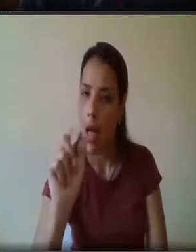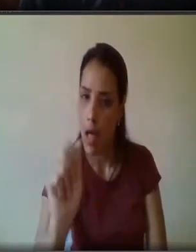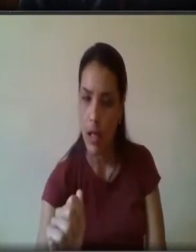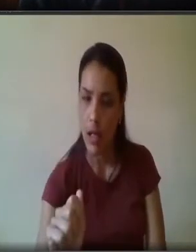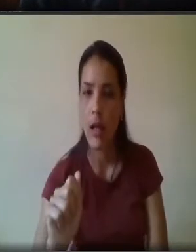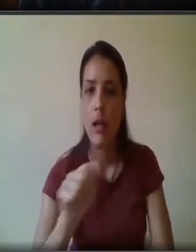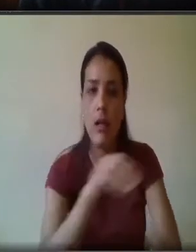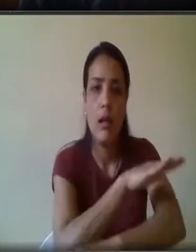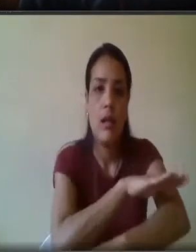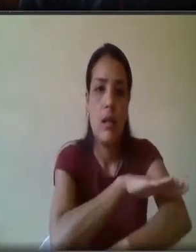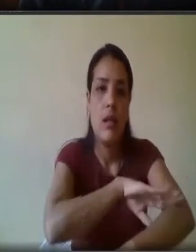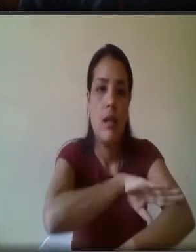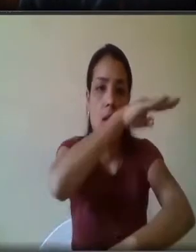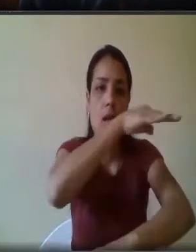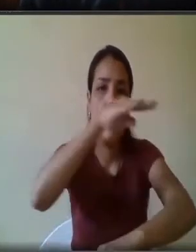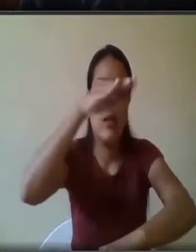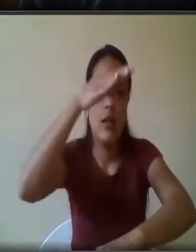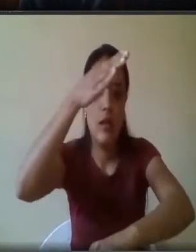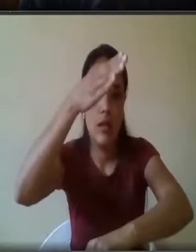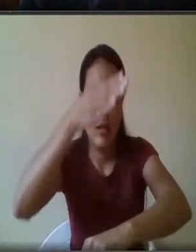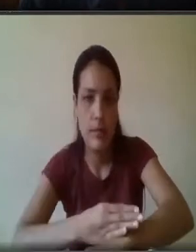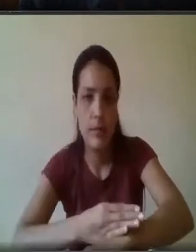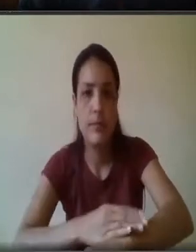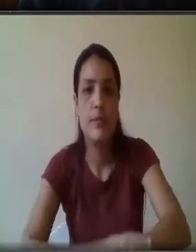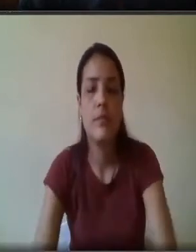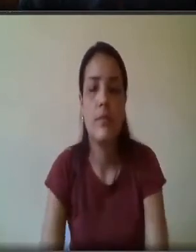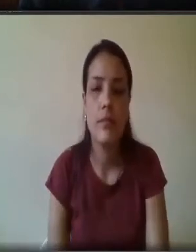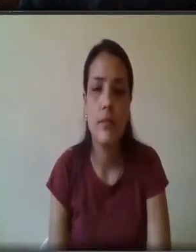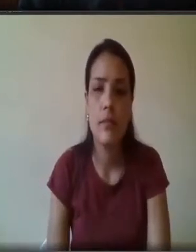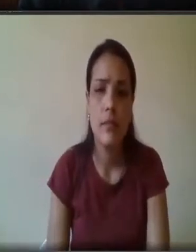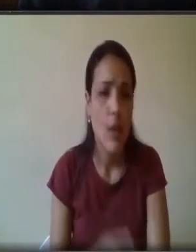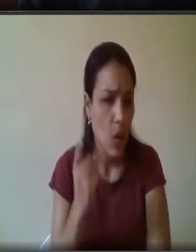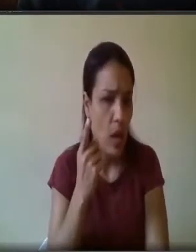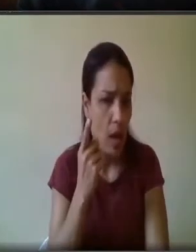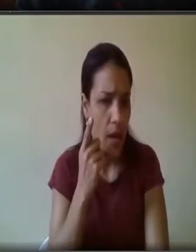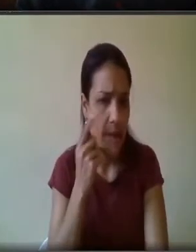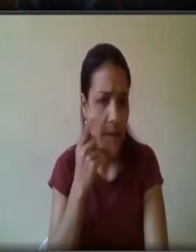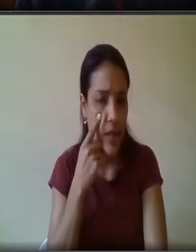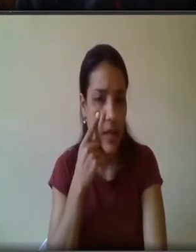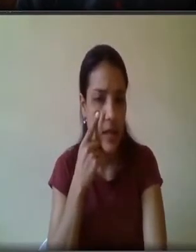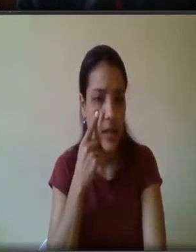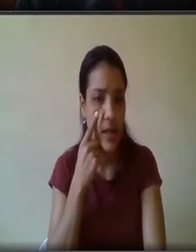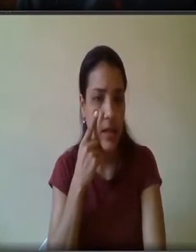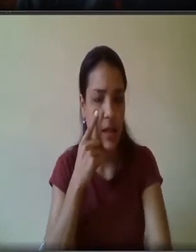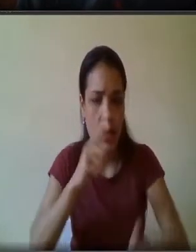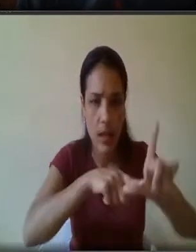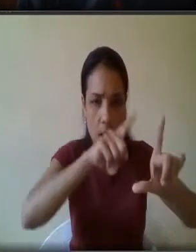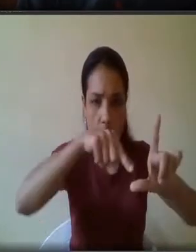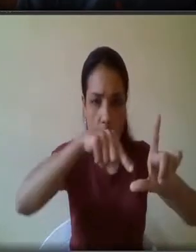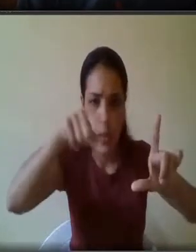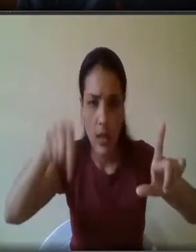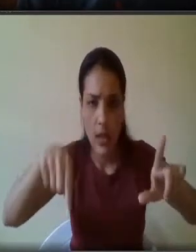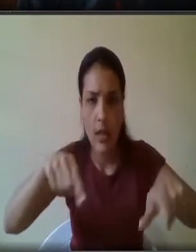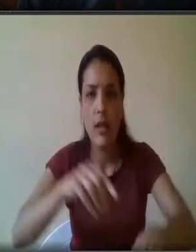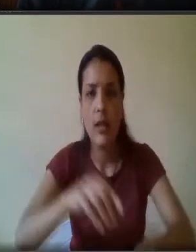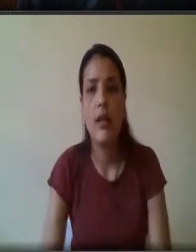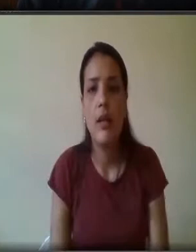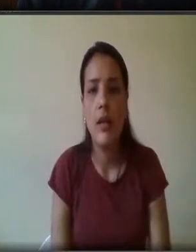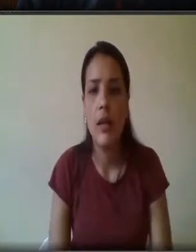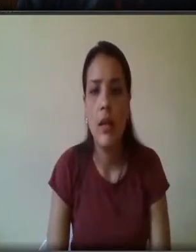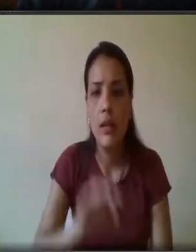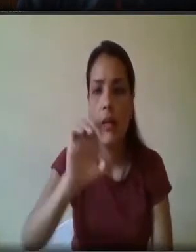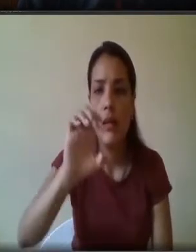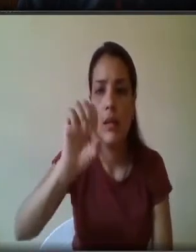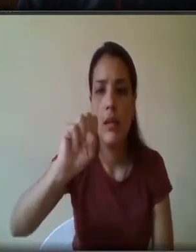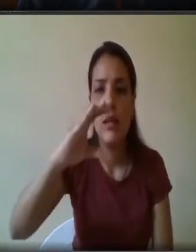a Chapada dos Veadeiros, que vocês estão vendo aqui na imagem ao lado. Tá? Eu posso ter uma escarpa aqui, ó. Aqui na escarpa, vocês